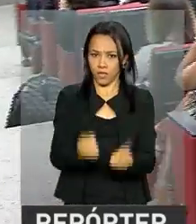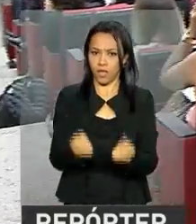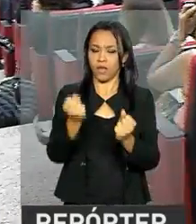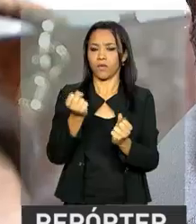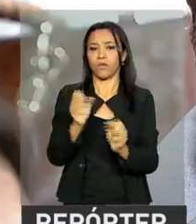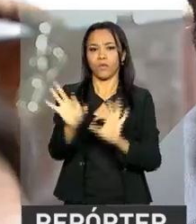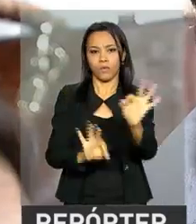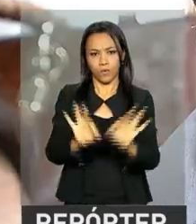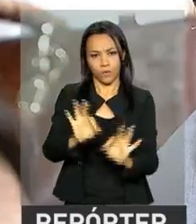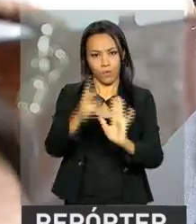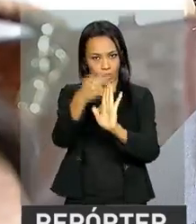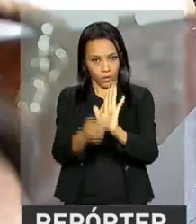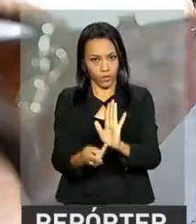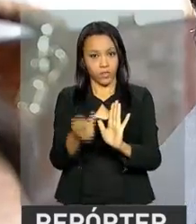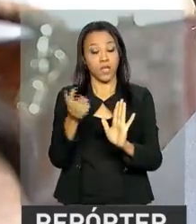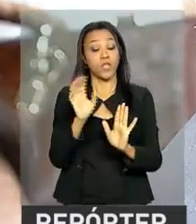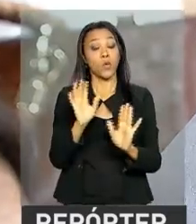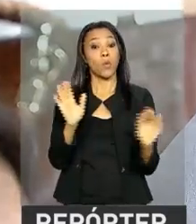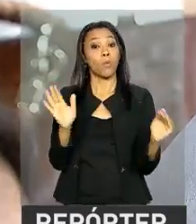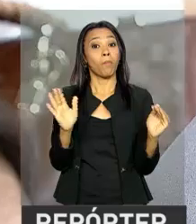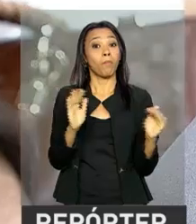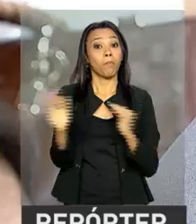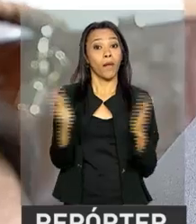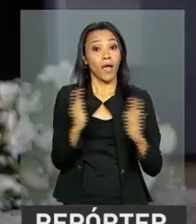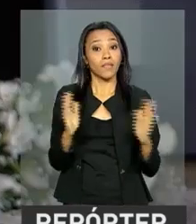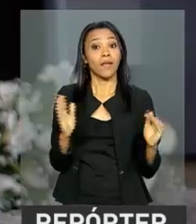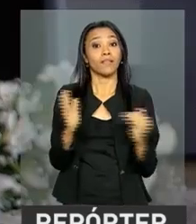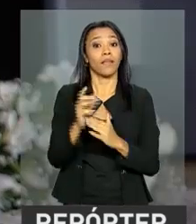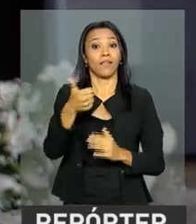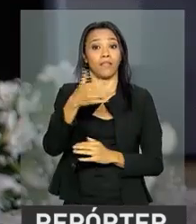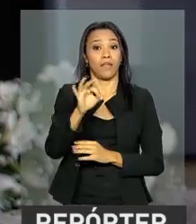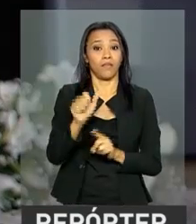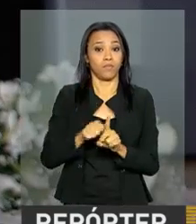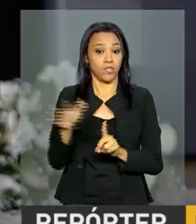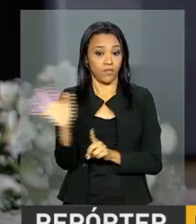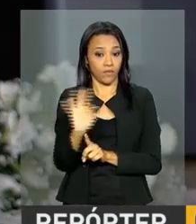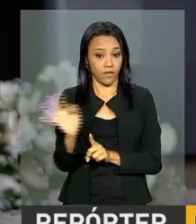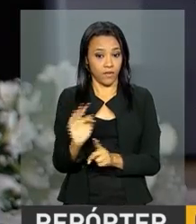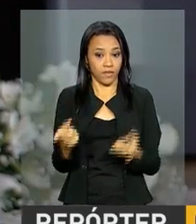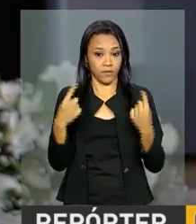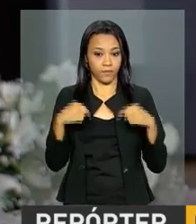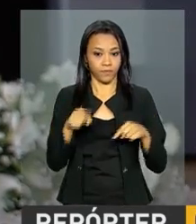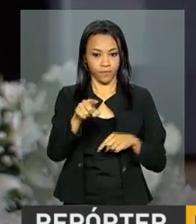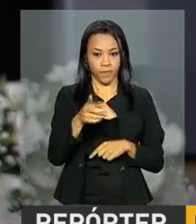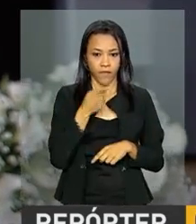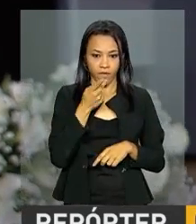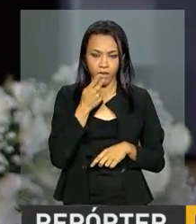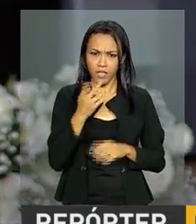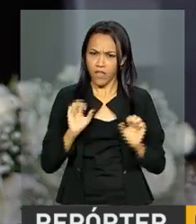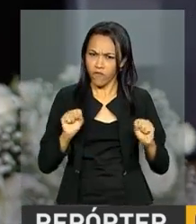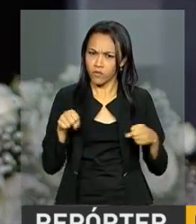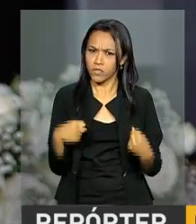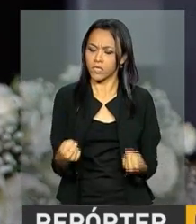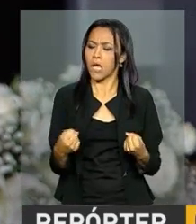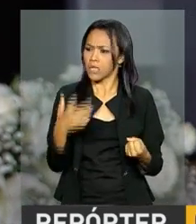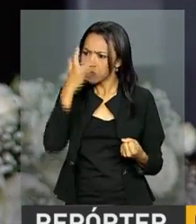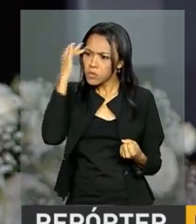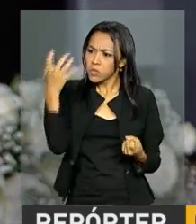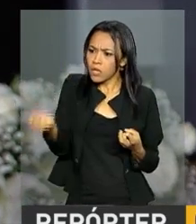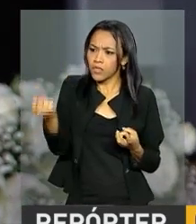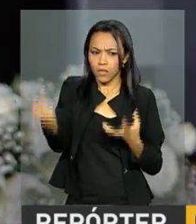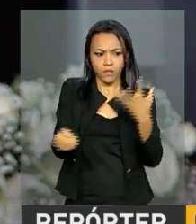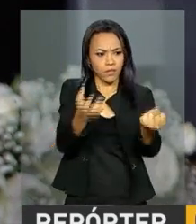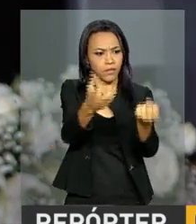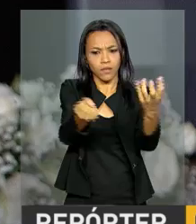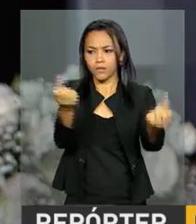prazo para participar termina em 10 de fevereiro tá vendo eu queria reforçar uma grande adesão